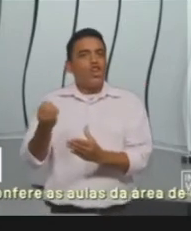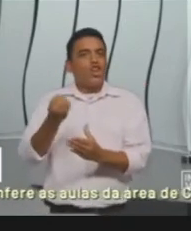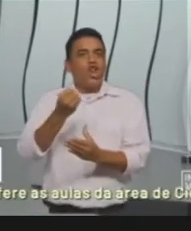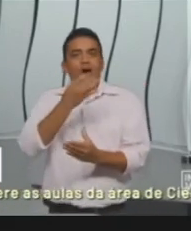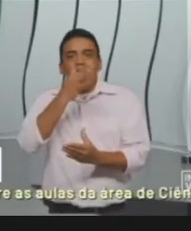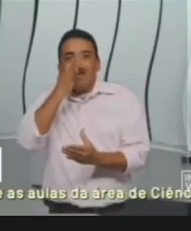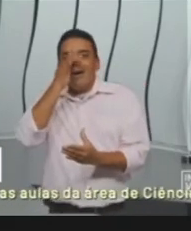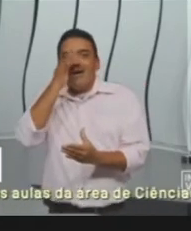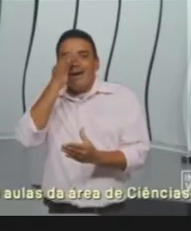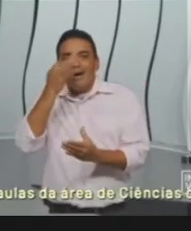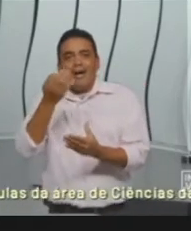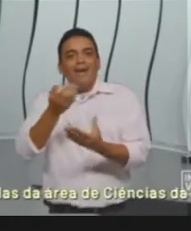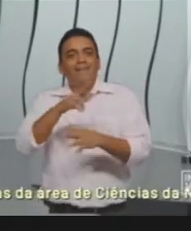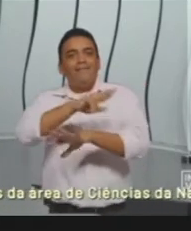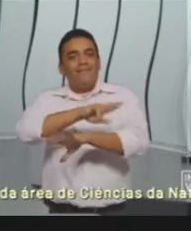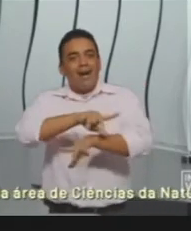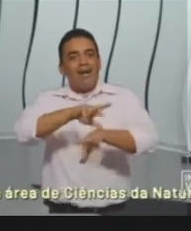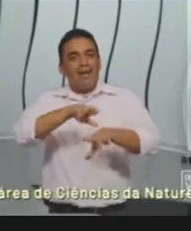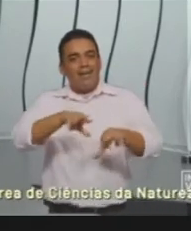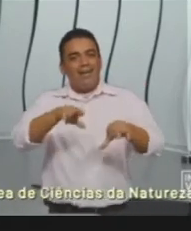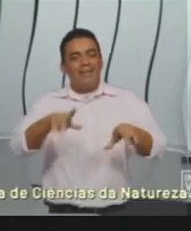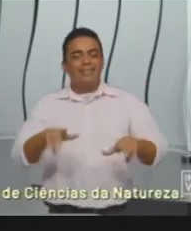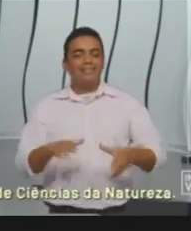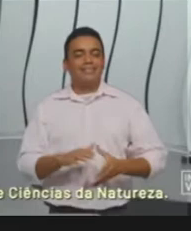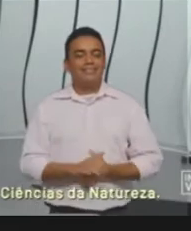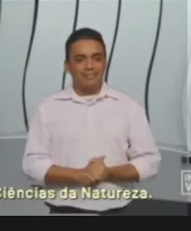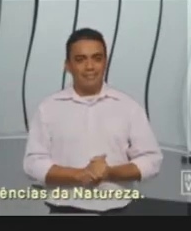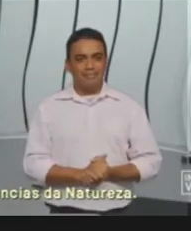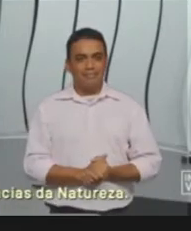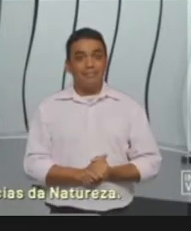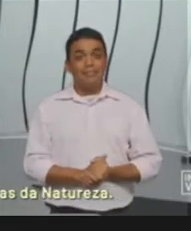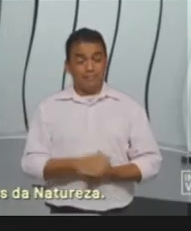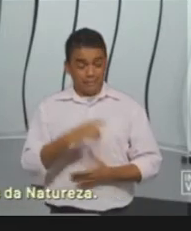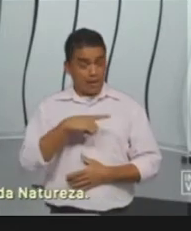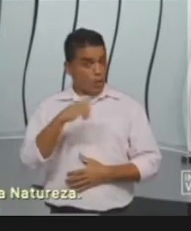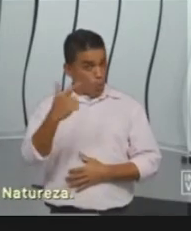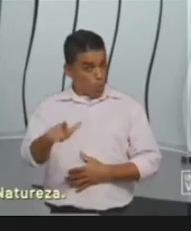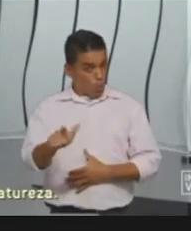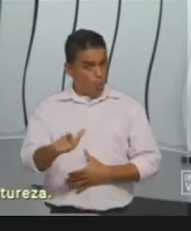de esporulação. Tem mais.